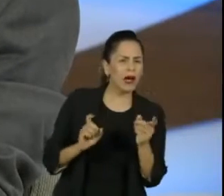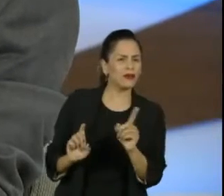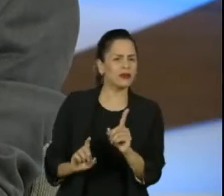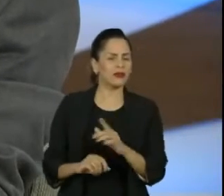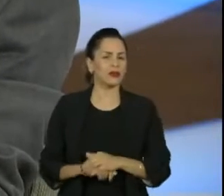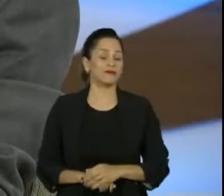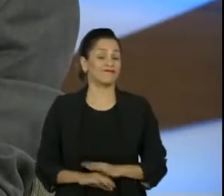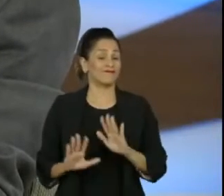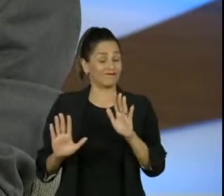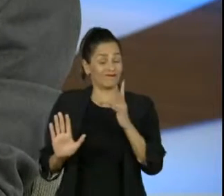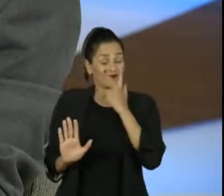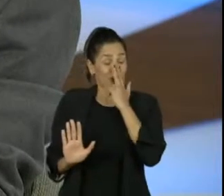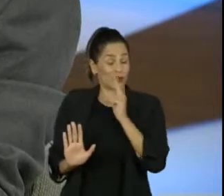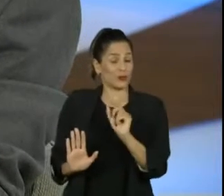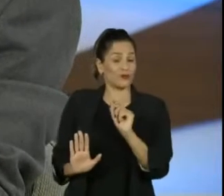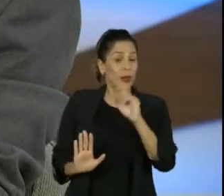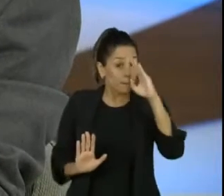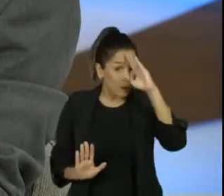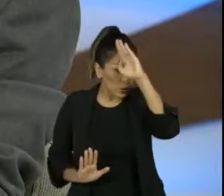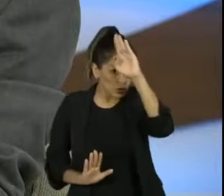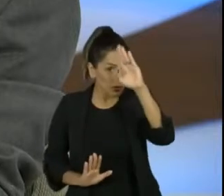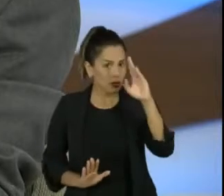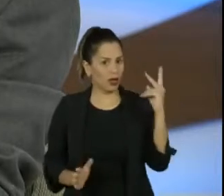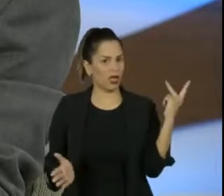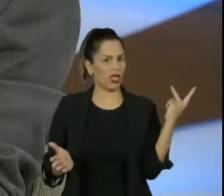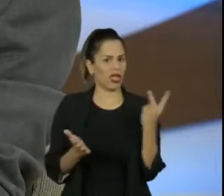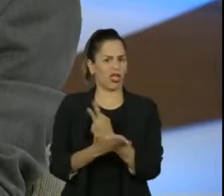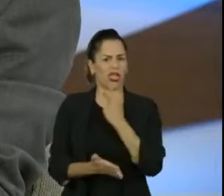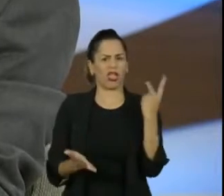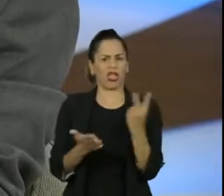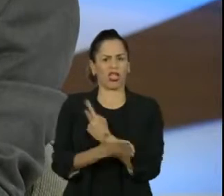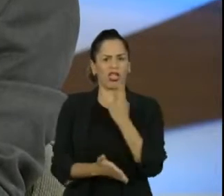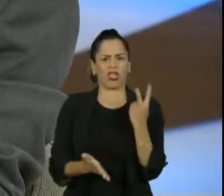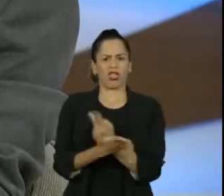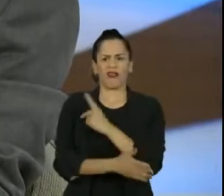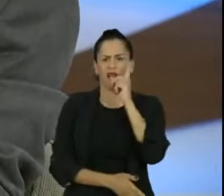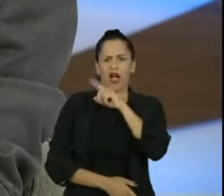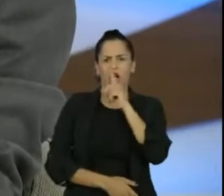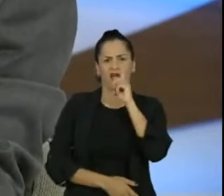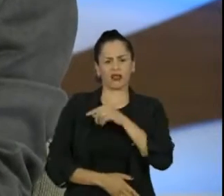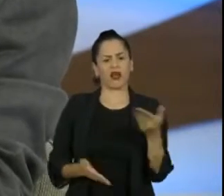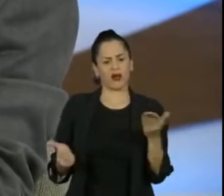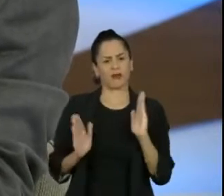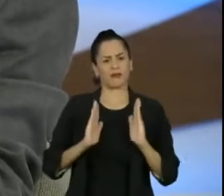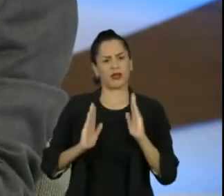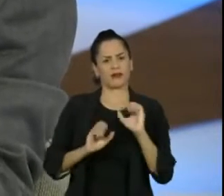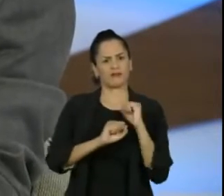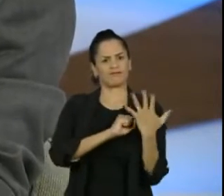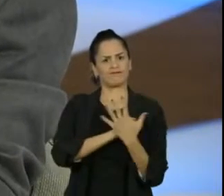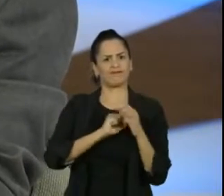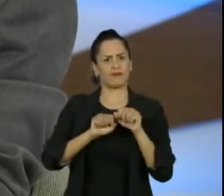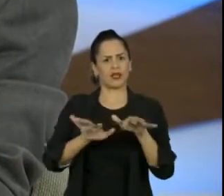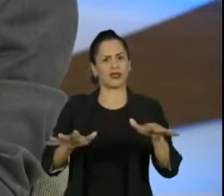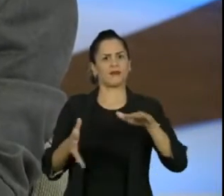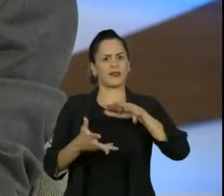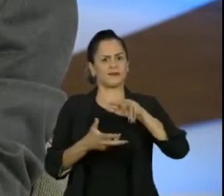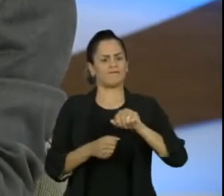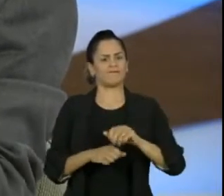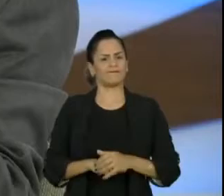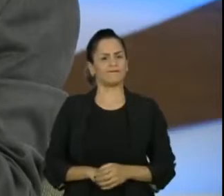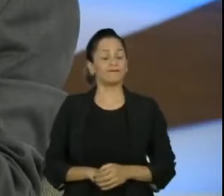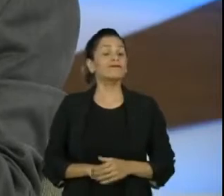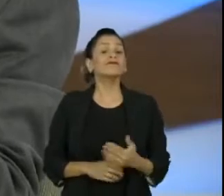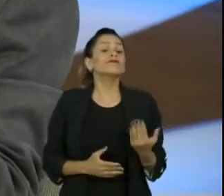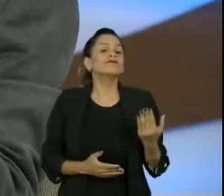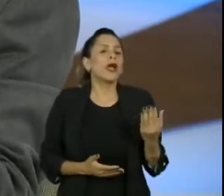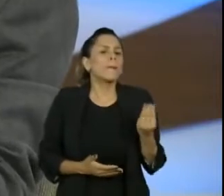Bolsonaro, ele errou muito na pandemia. Por que ele errou muito? Vamos ser